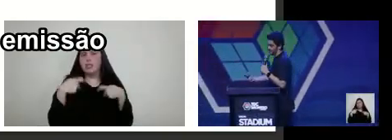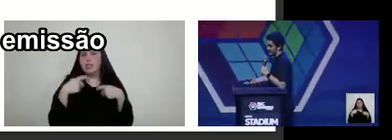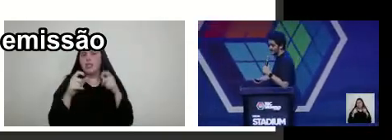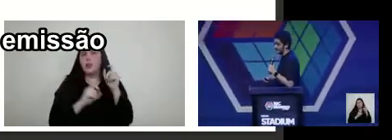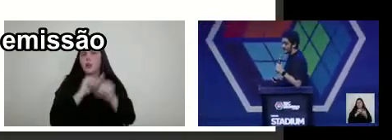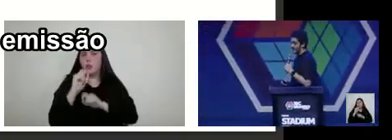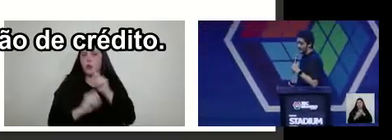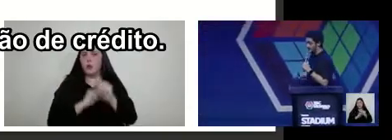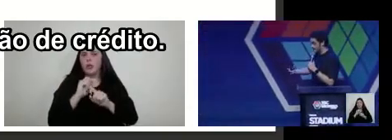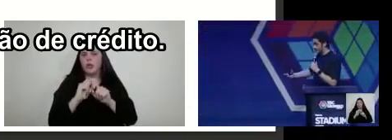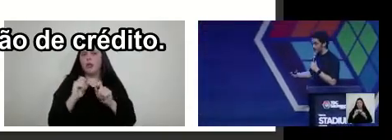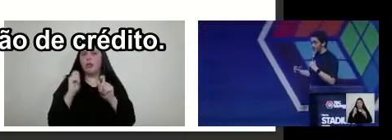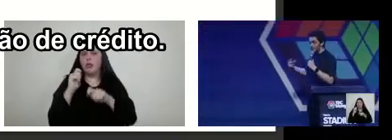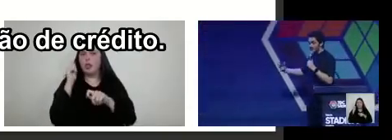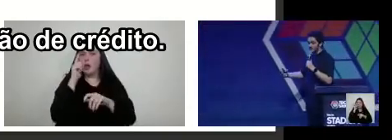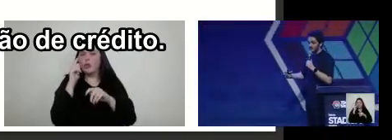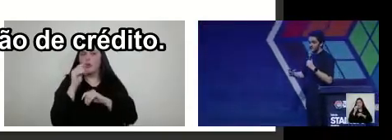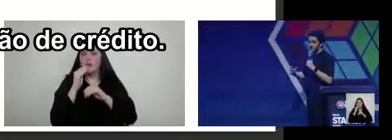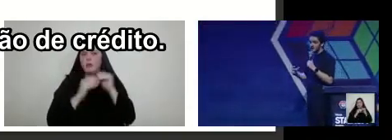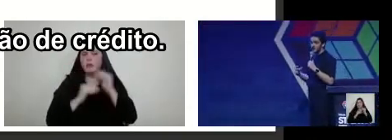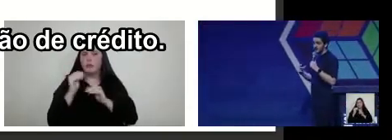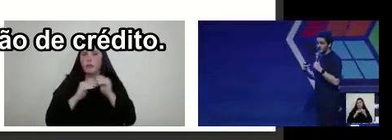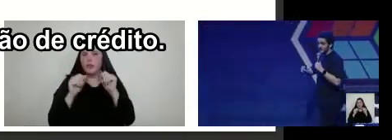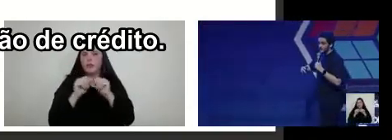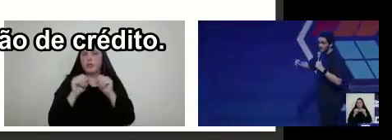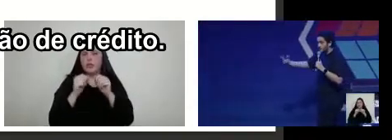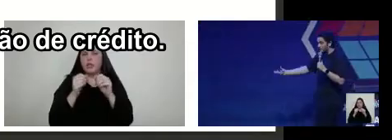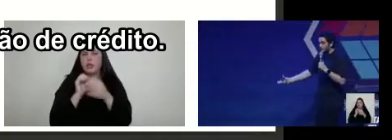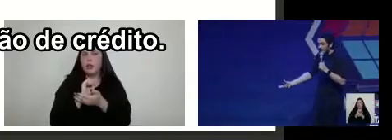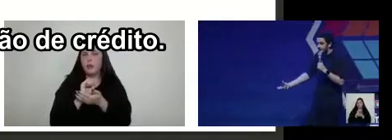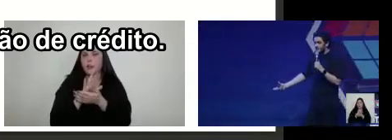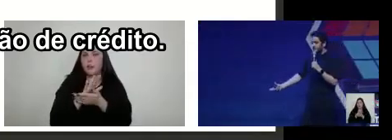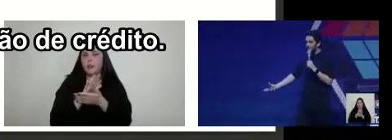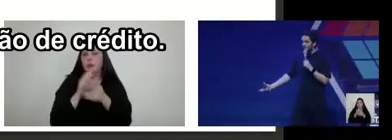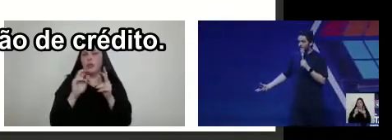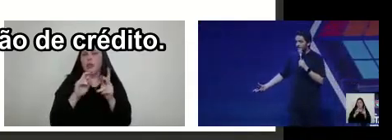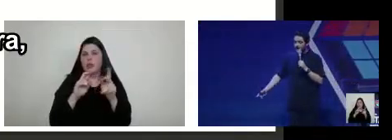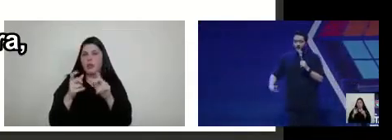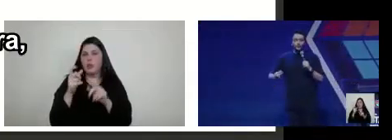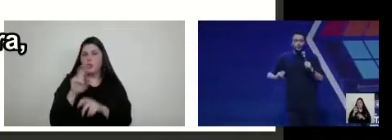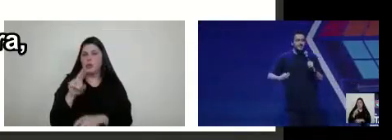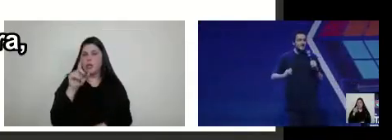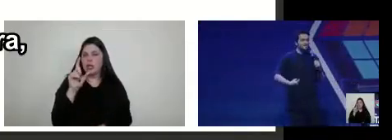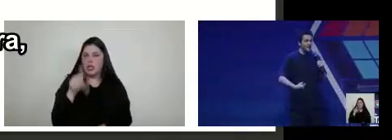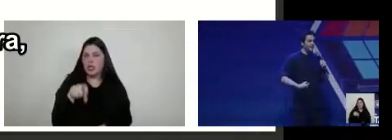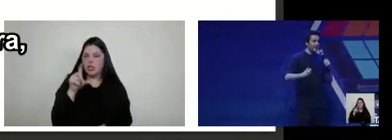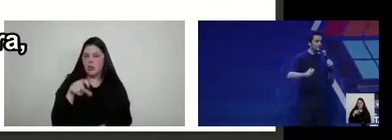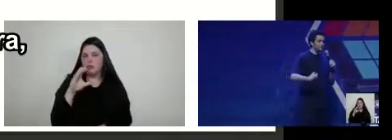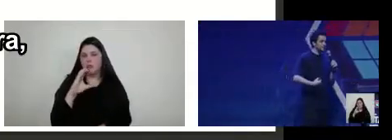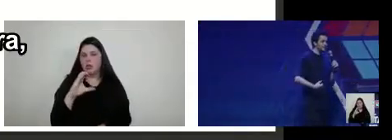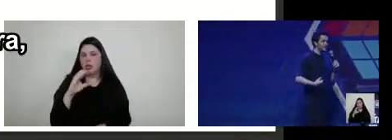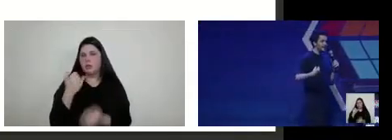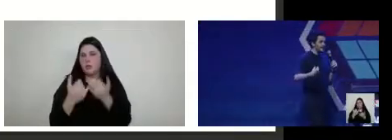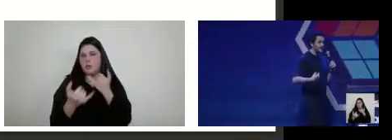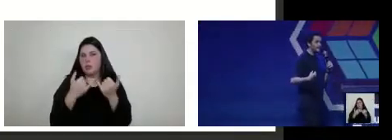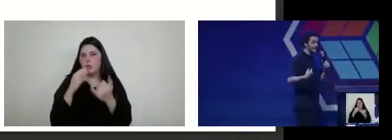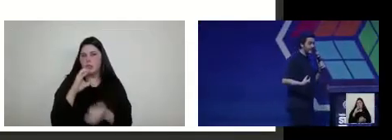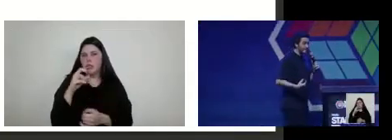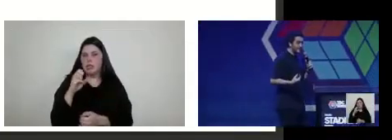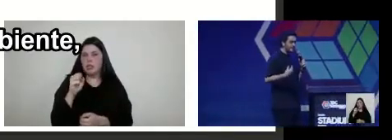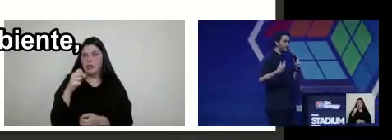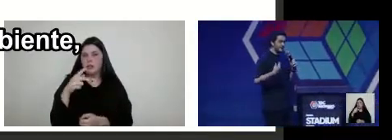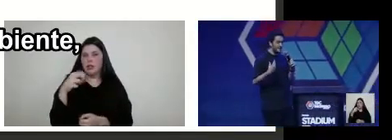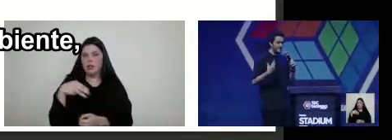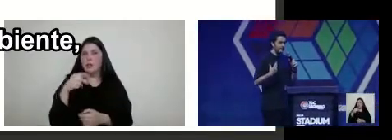que você faça a emissão e operação de transações com cartão de crédito. Então o CSPM, a postura, ela vem para